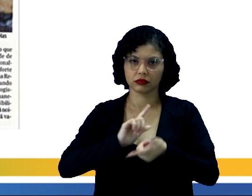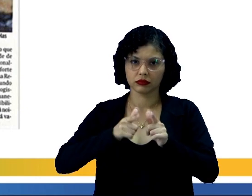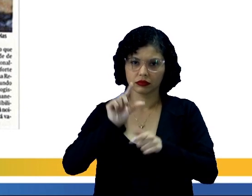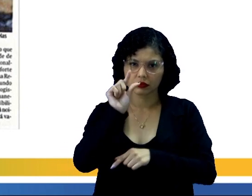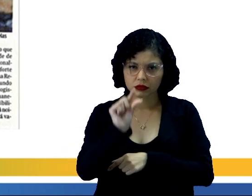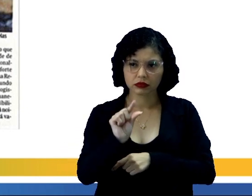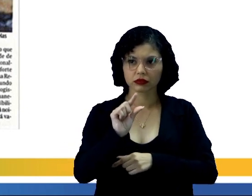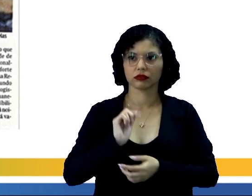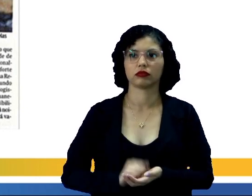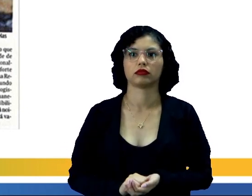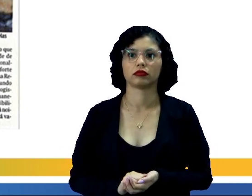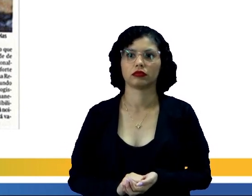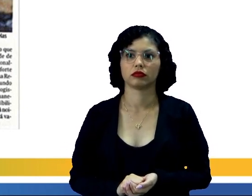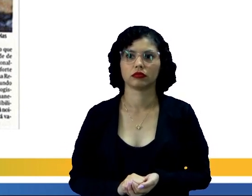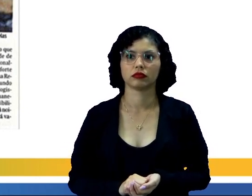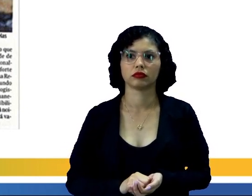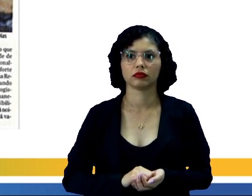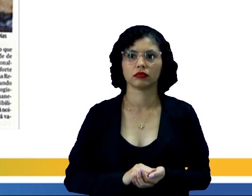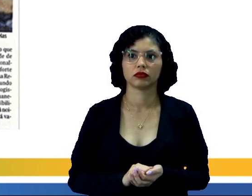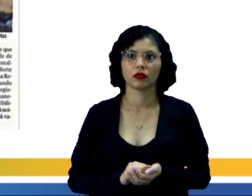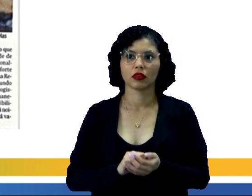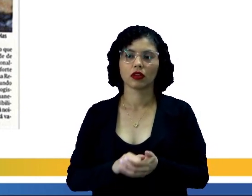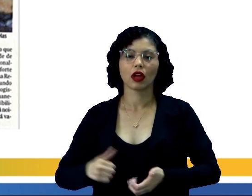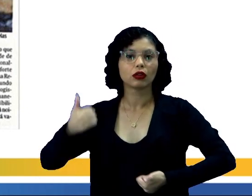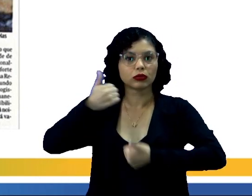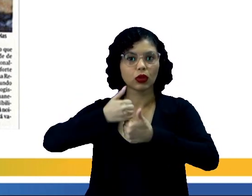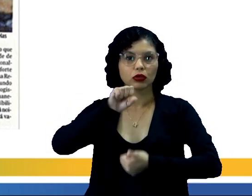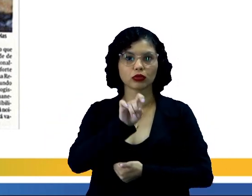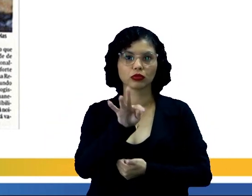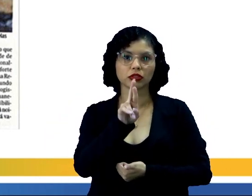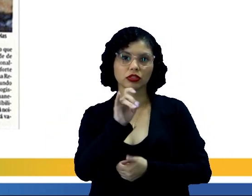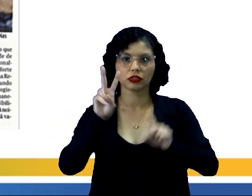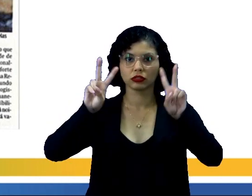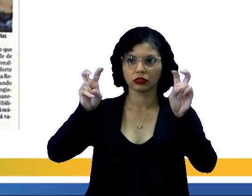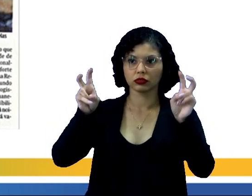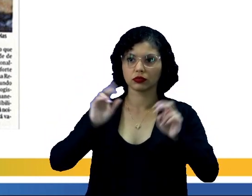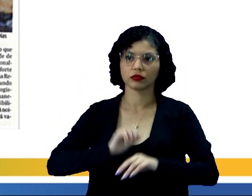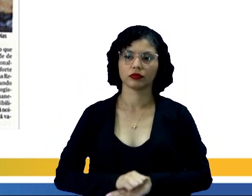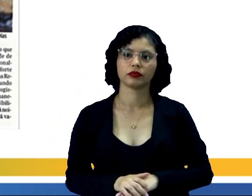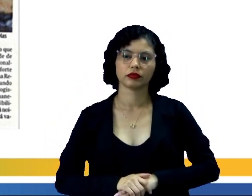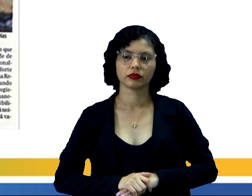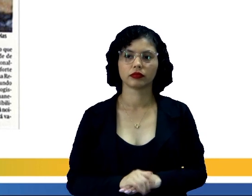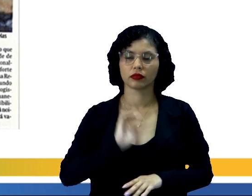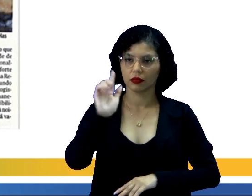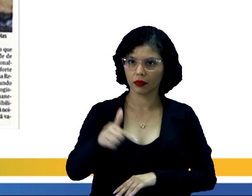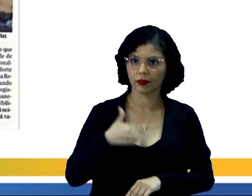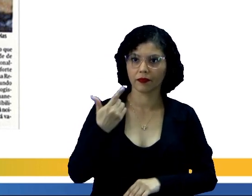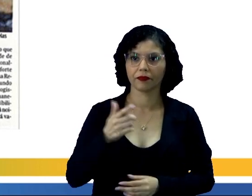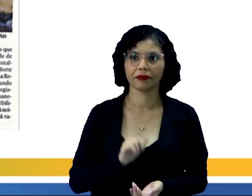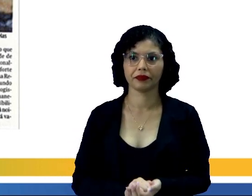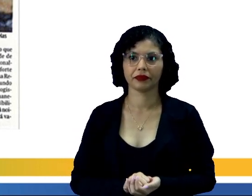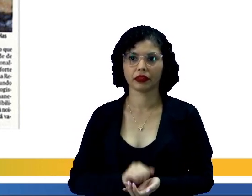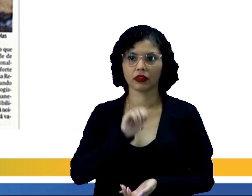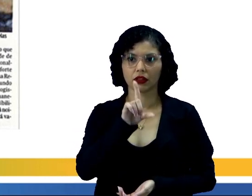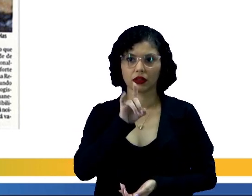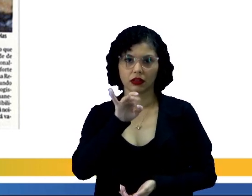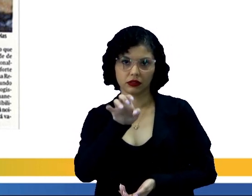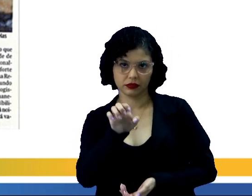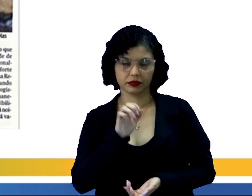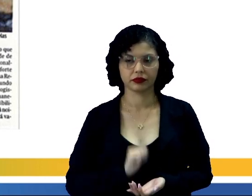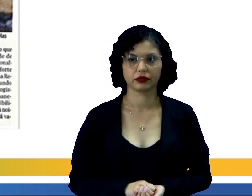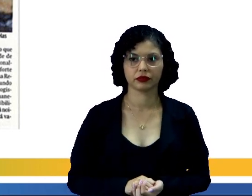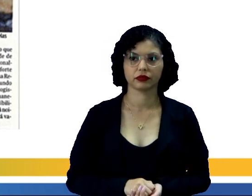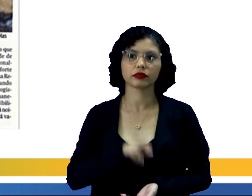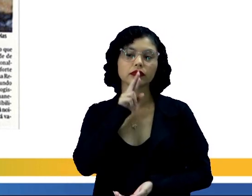ou não na notícia, que é a linha fina, chamada também de subtítulo. E após isso, nós temos o lead,